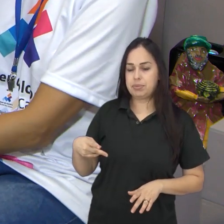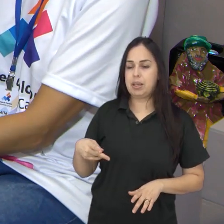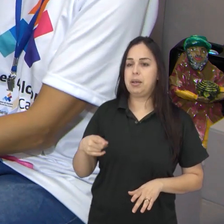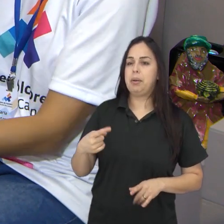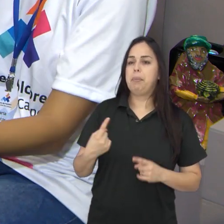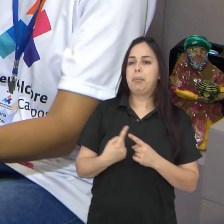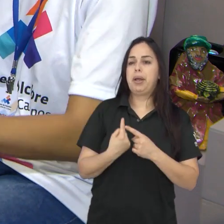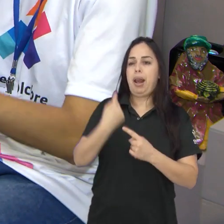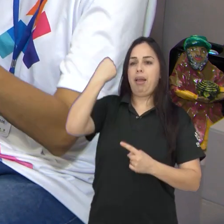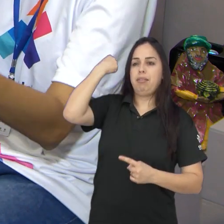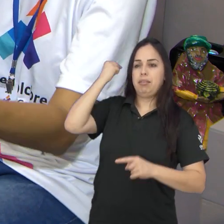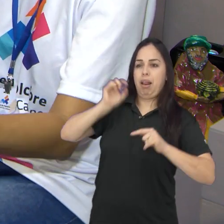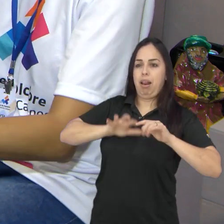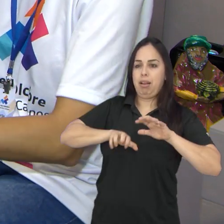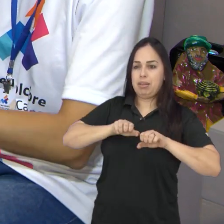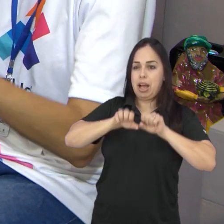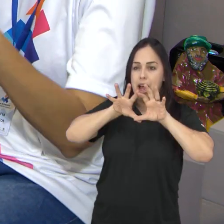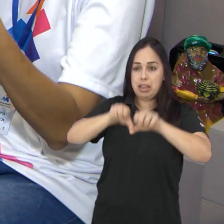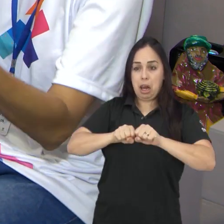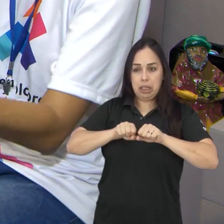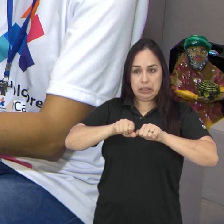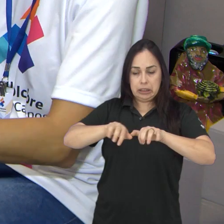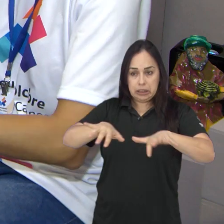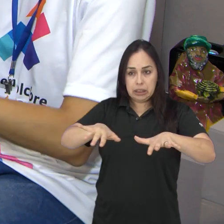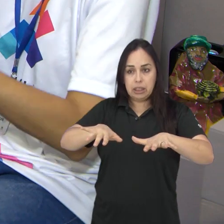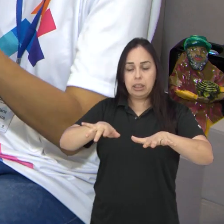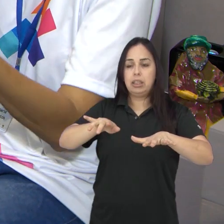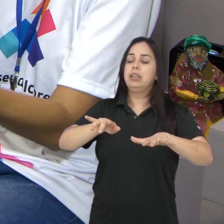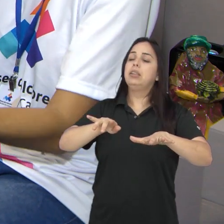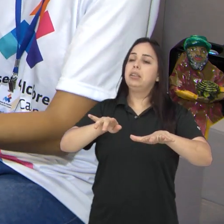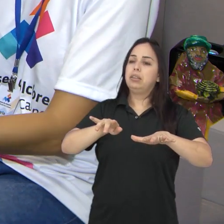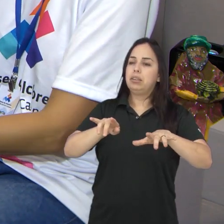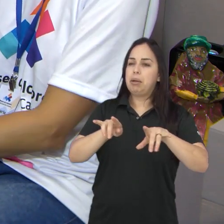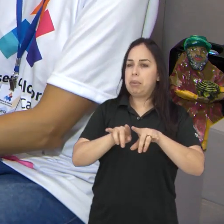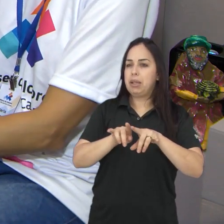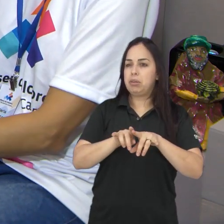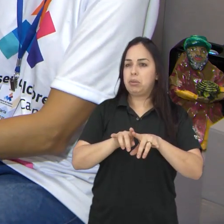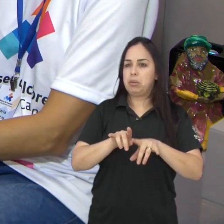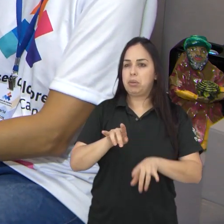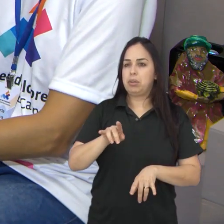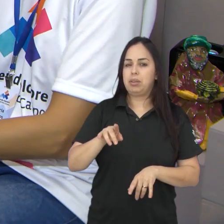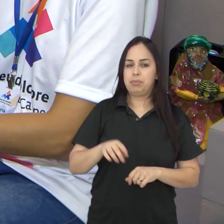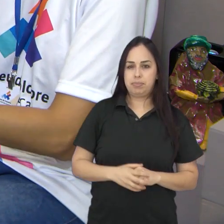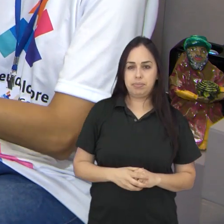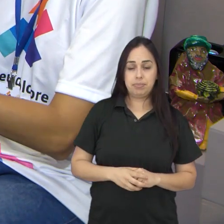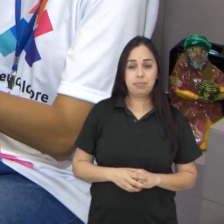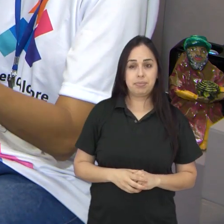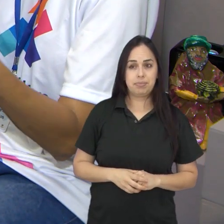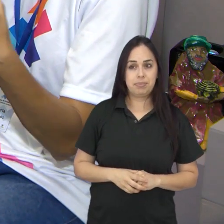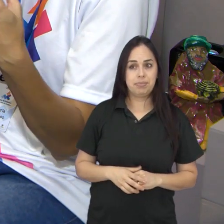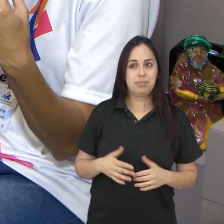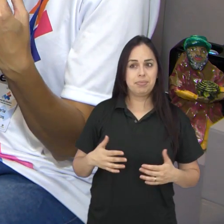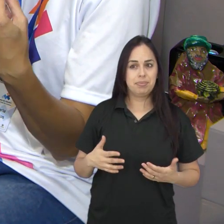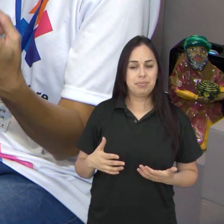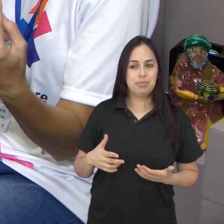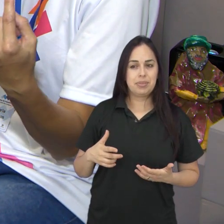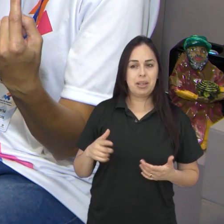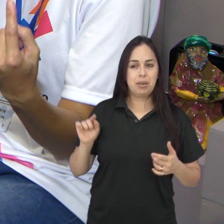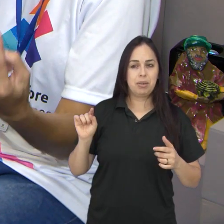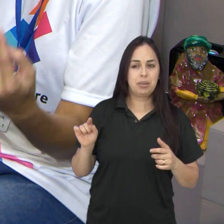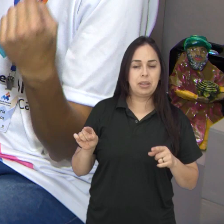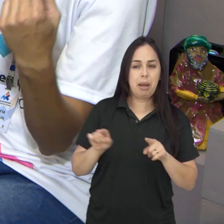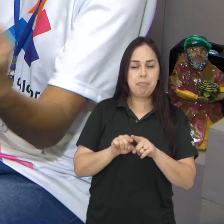pela colonização mesmo, pelo movimento pós-colonização já no Brasil Império, tem